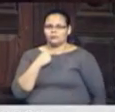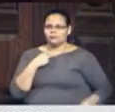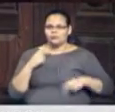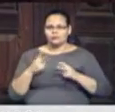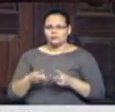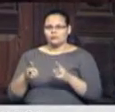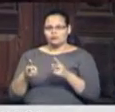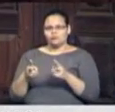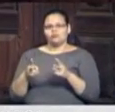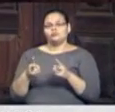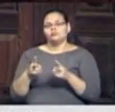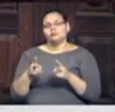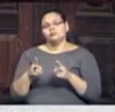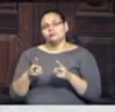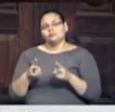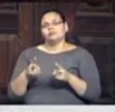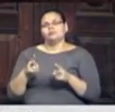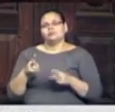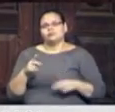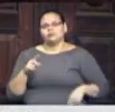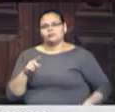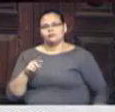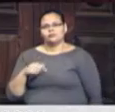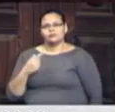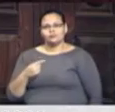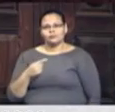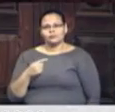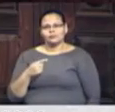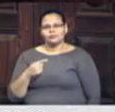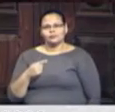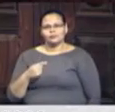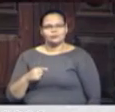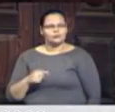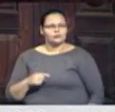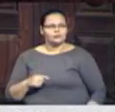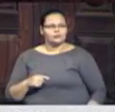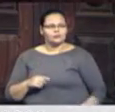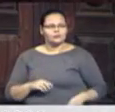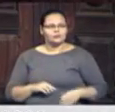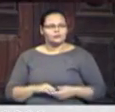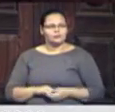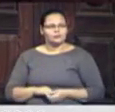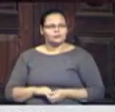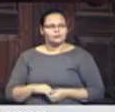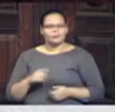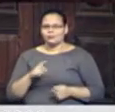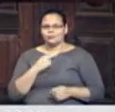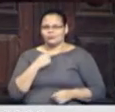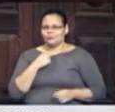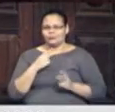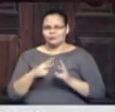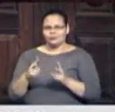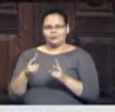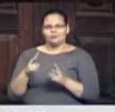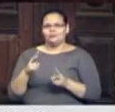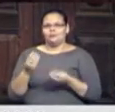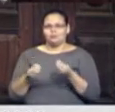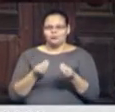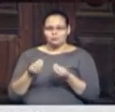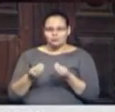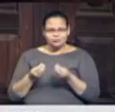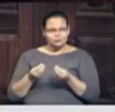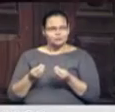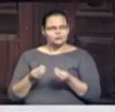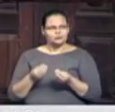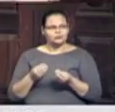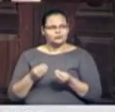como legislativo, gradeado, muralhado, do jeito que está, um soldado ao lado do